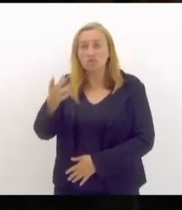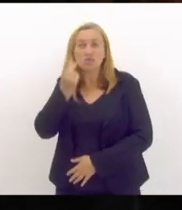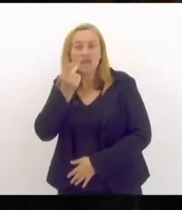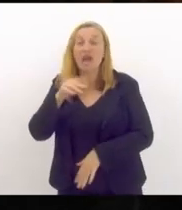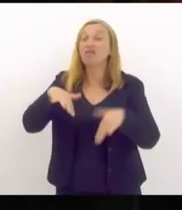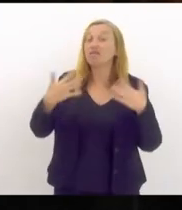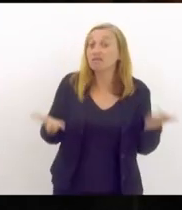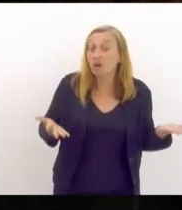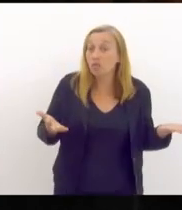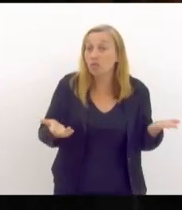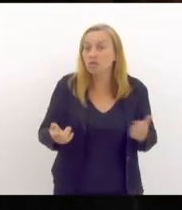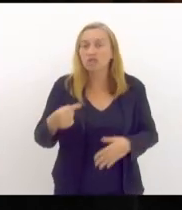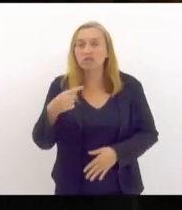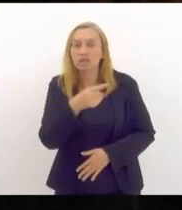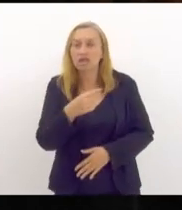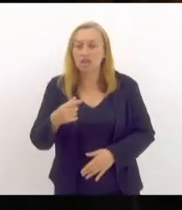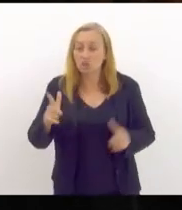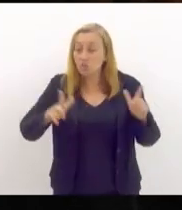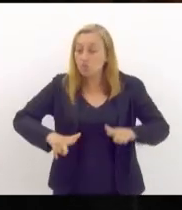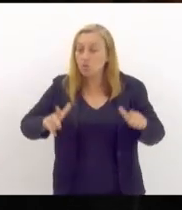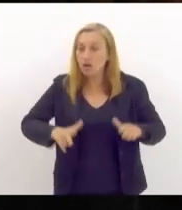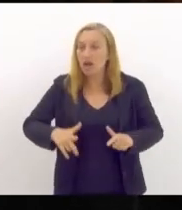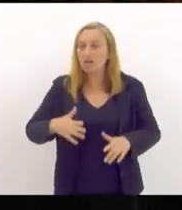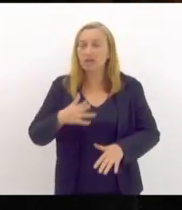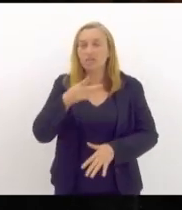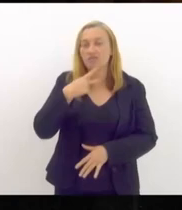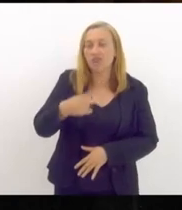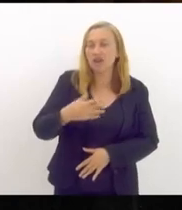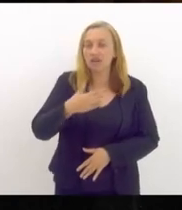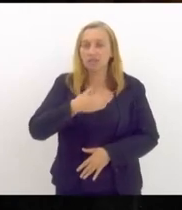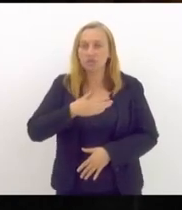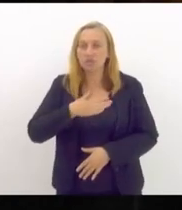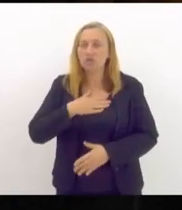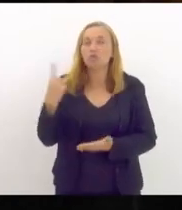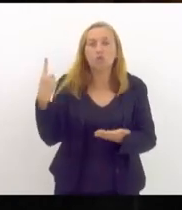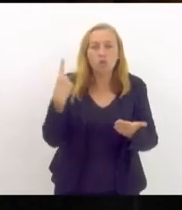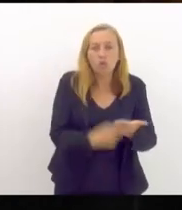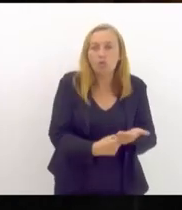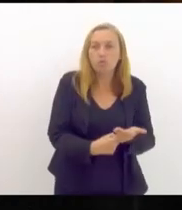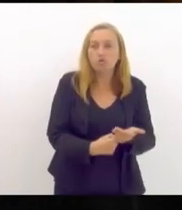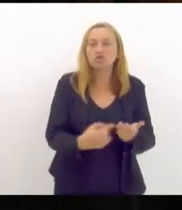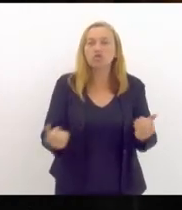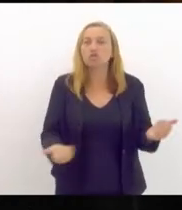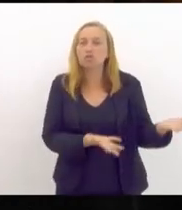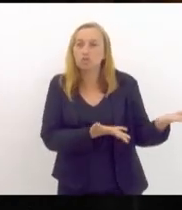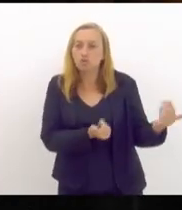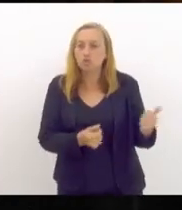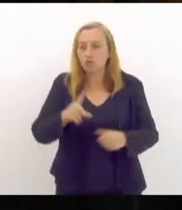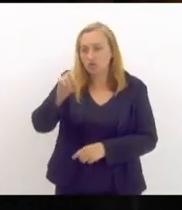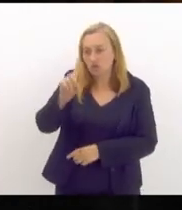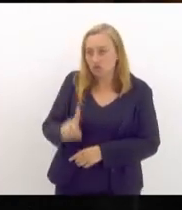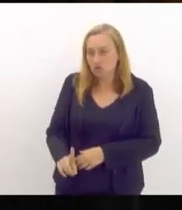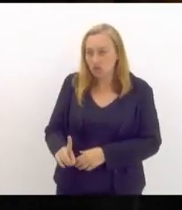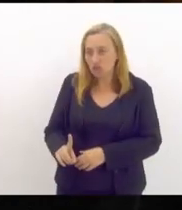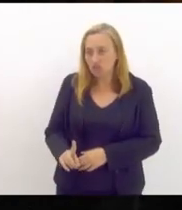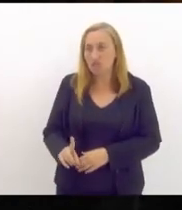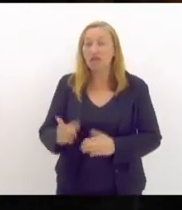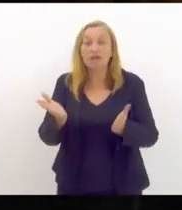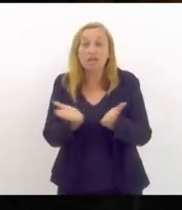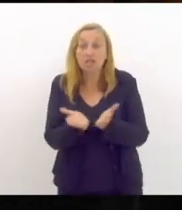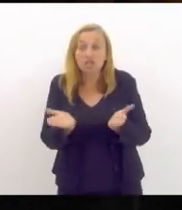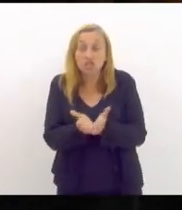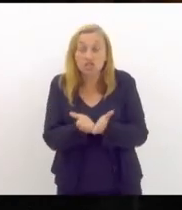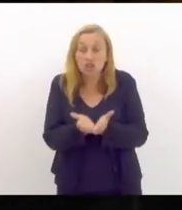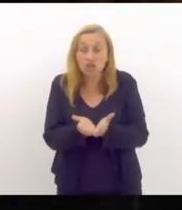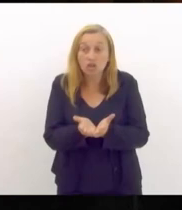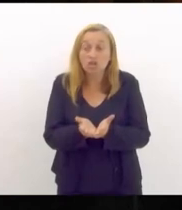tá aqui o meu espaço a minha palavra o meu comprometimento com o jovem de direita com o jovem cristão com